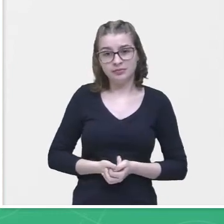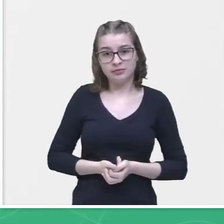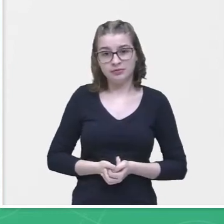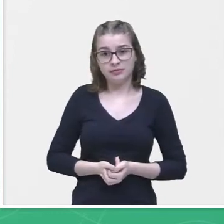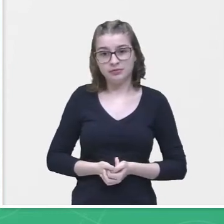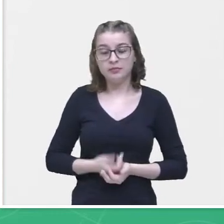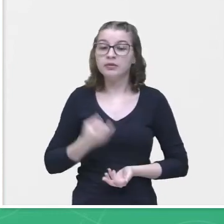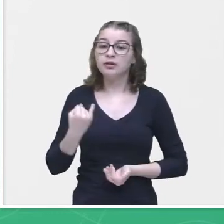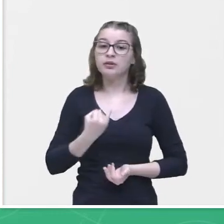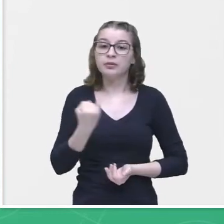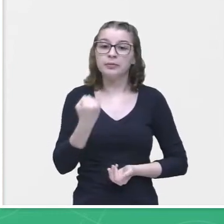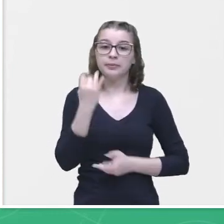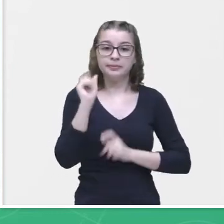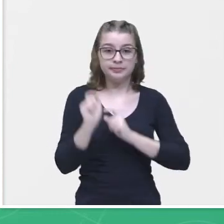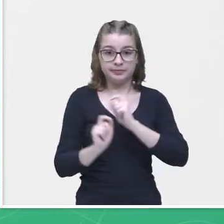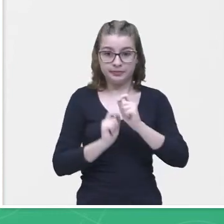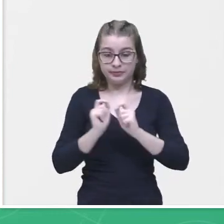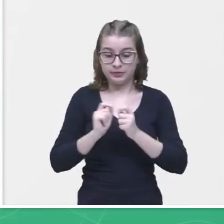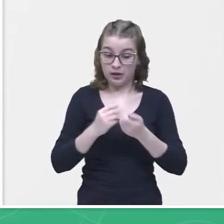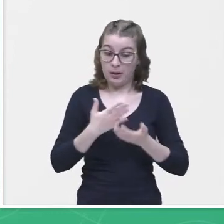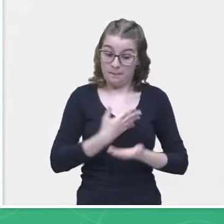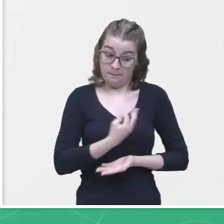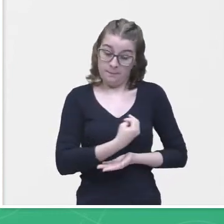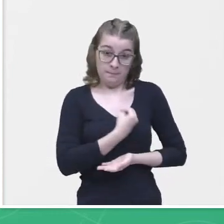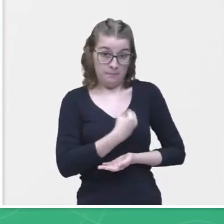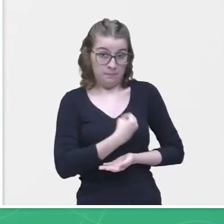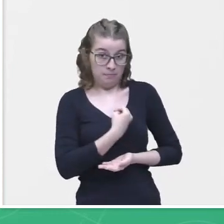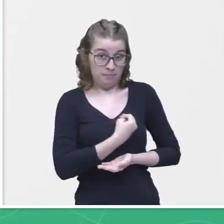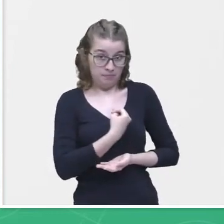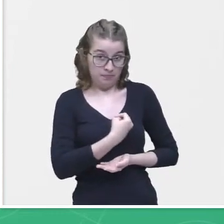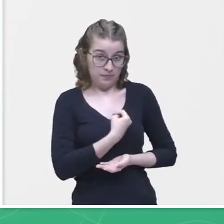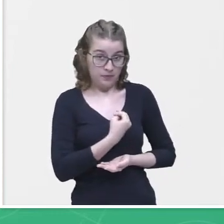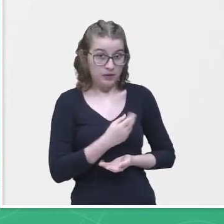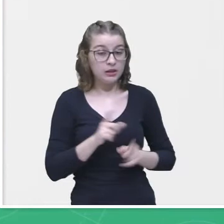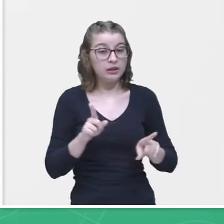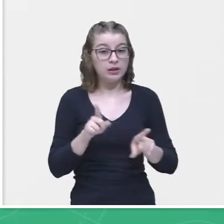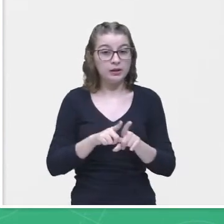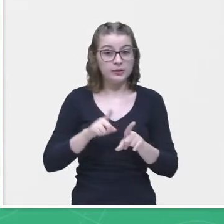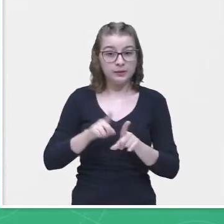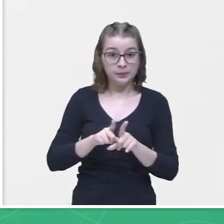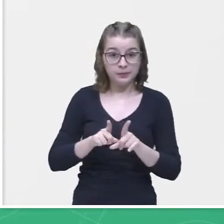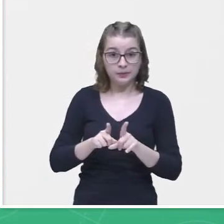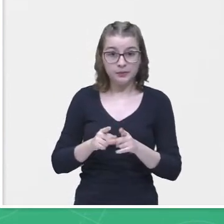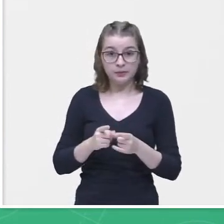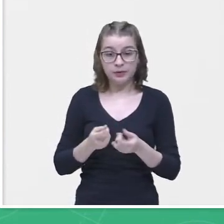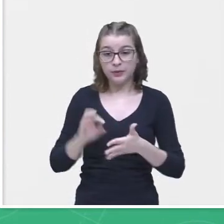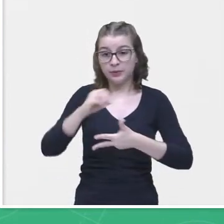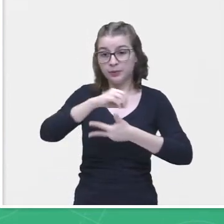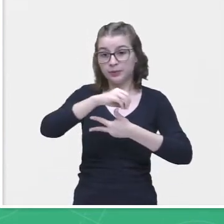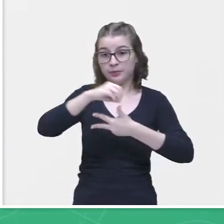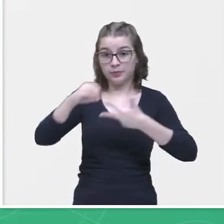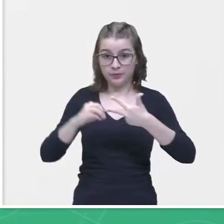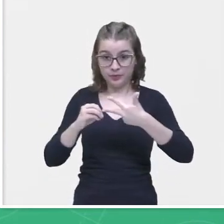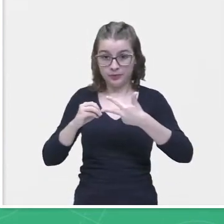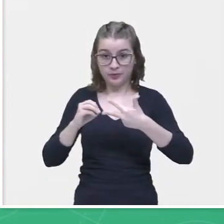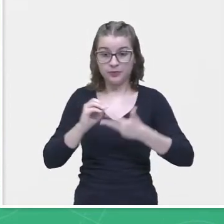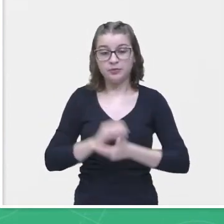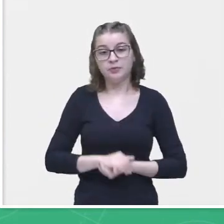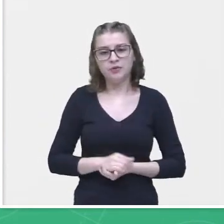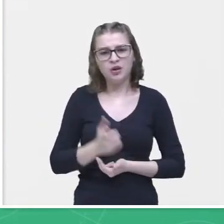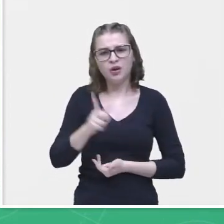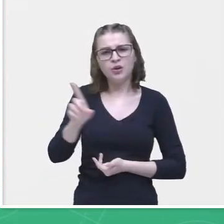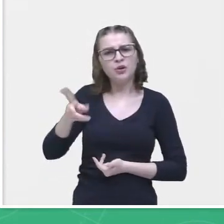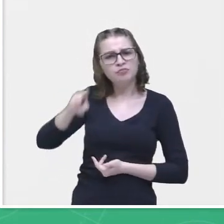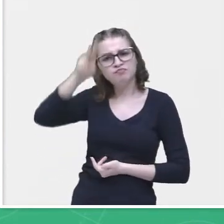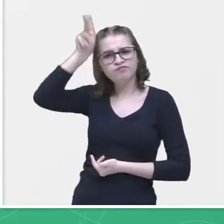tudo isso para a vida, primeiramente, e para também, por exemplo, o Exame Nacional do Ensino Médio e outros